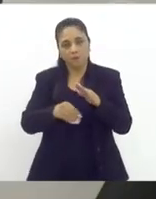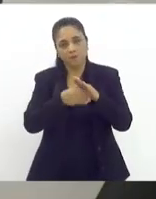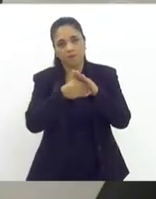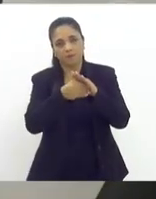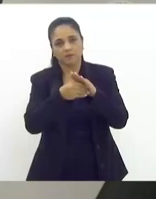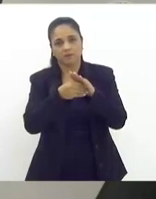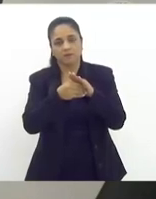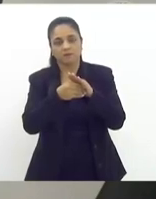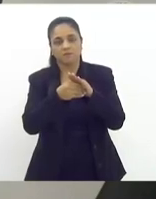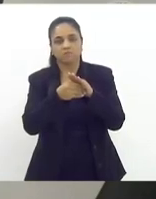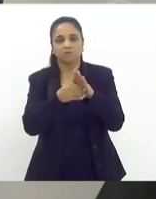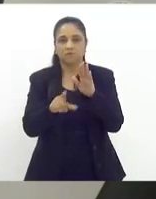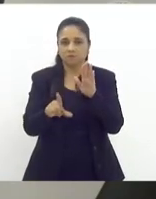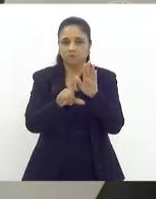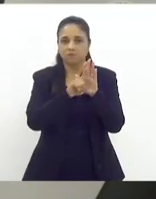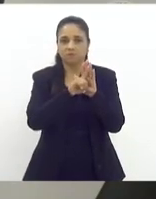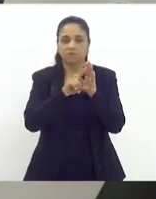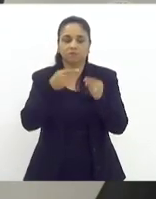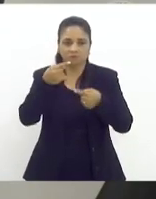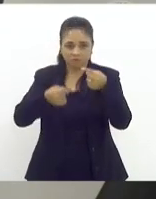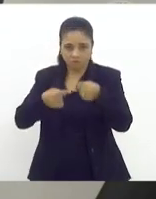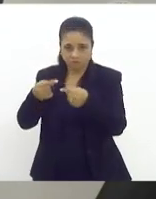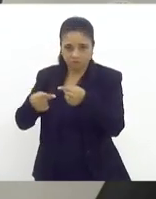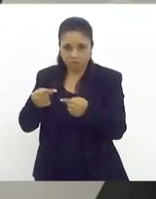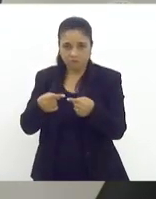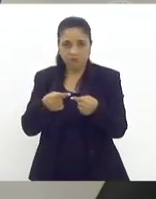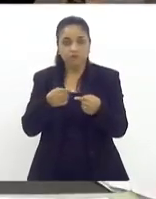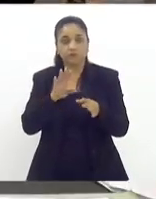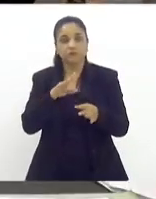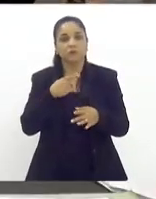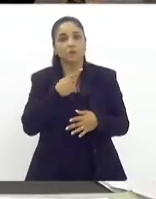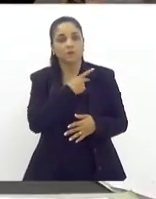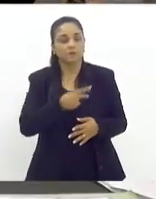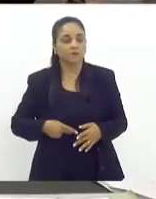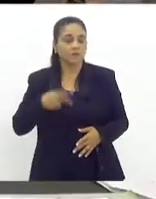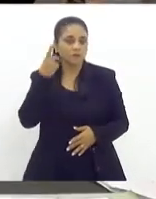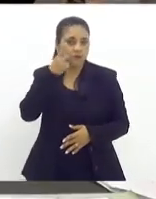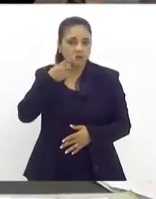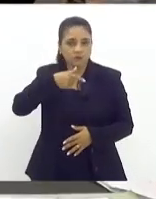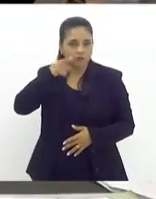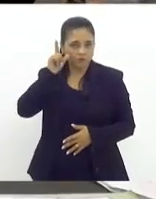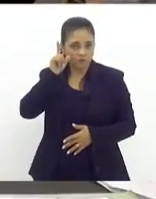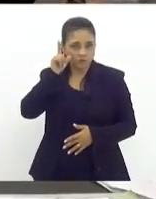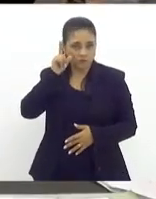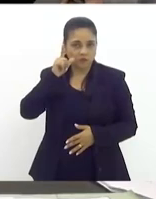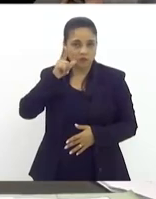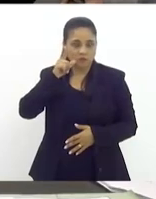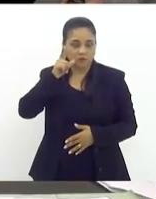pela legalidade. Em discussão. Presidente. Deputado Luiz Paulo.